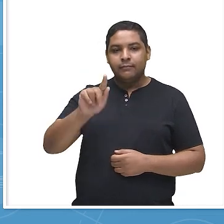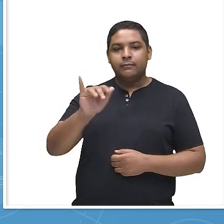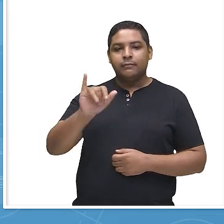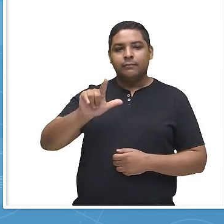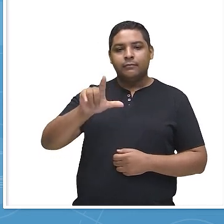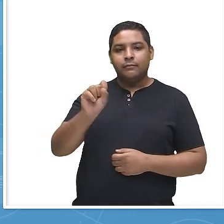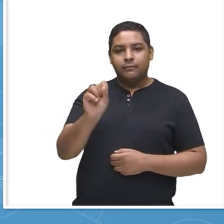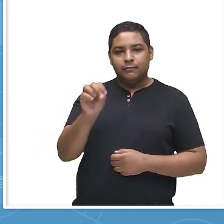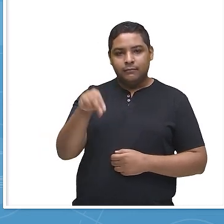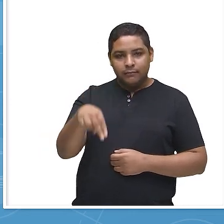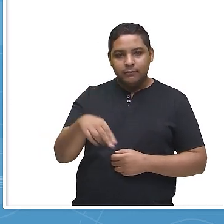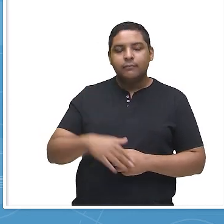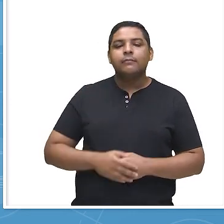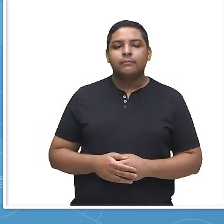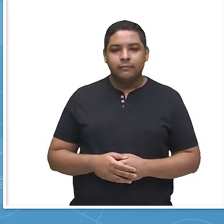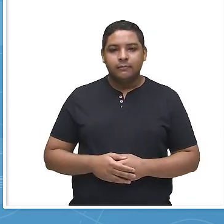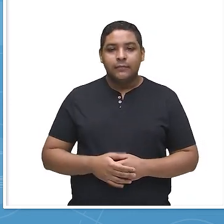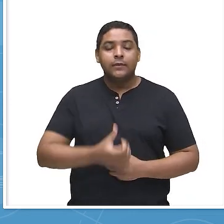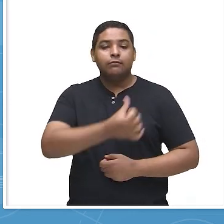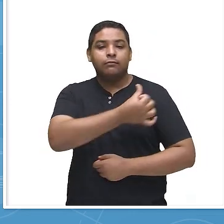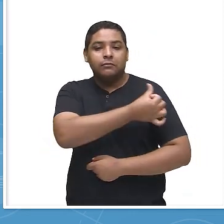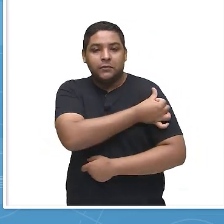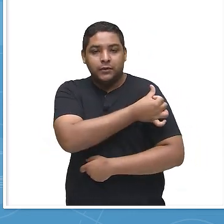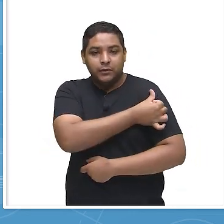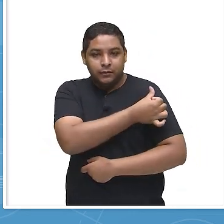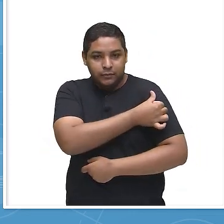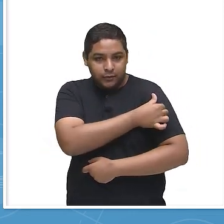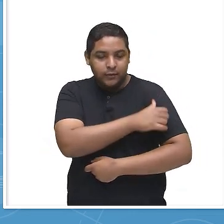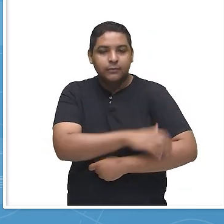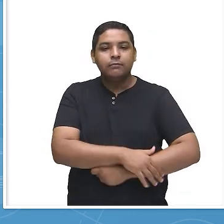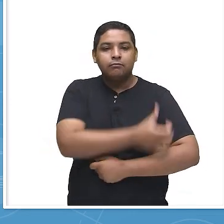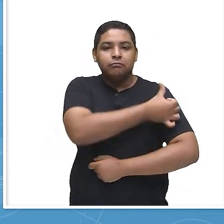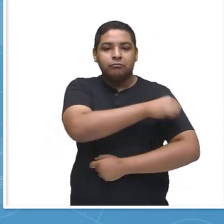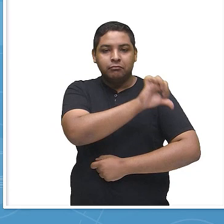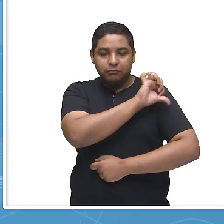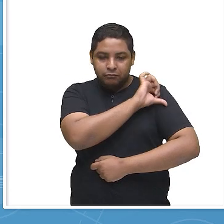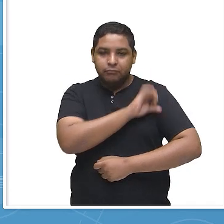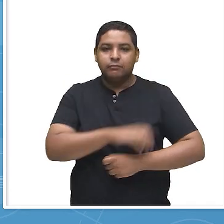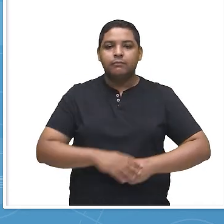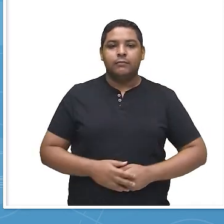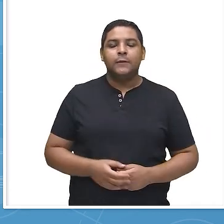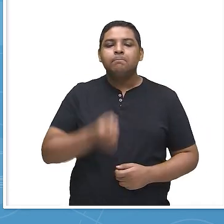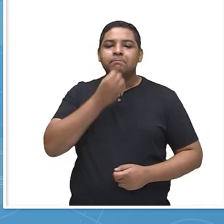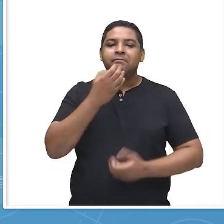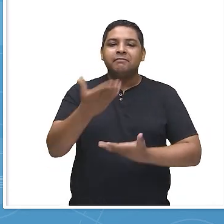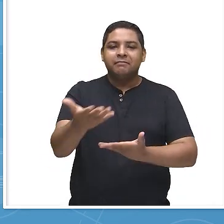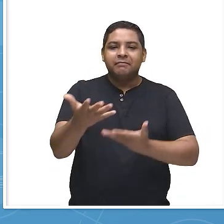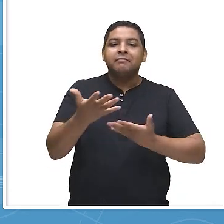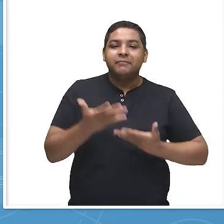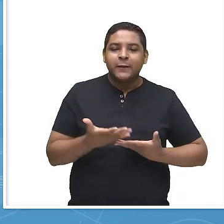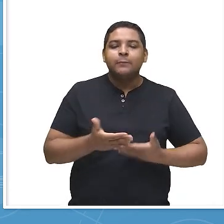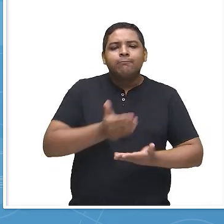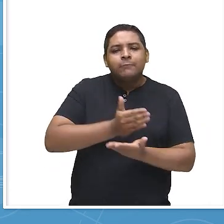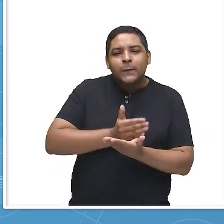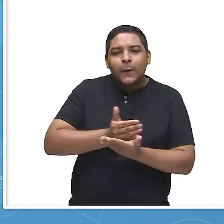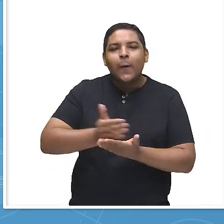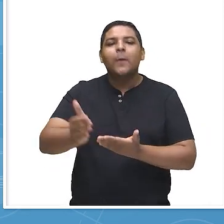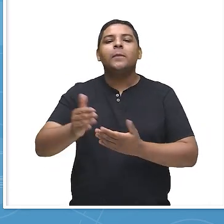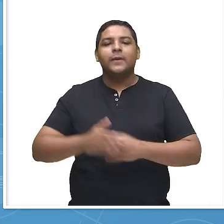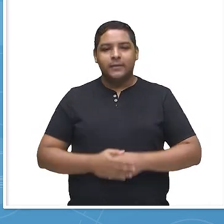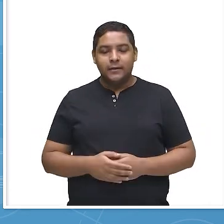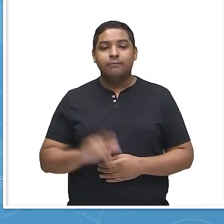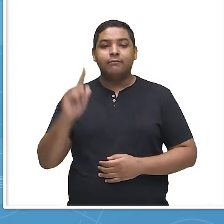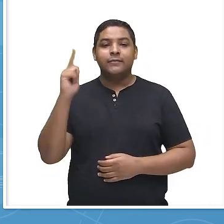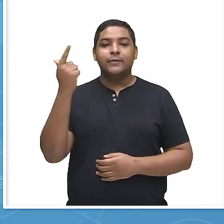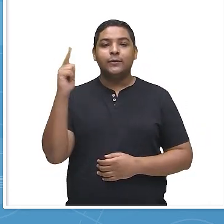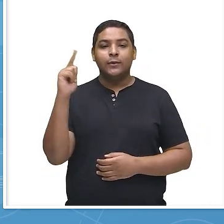nos acompanhando agora está na série do 6º ano do ensino fundamental. Seja muito bem-vindo. Vamos então iniciar o nosso componente de